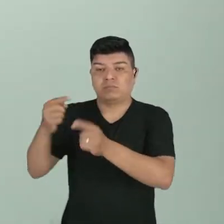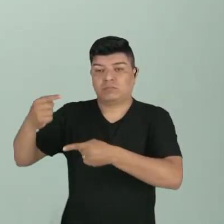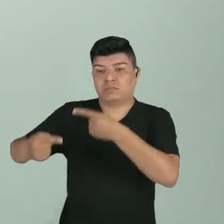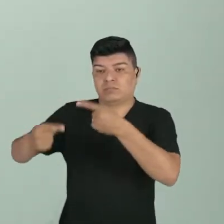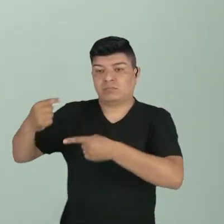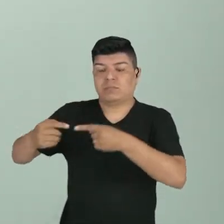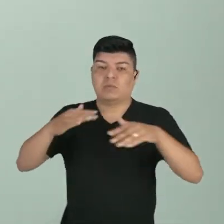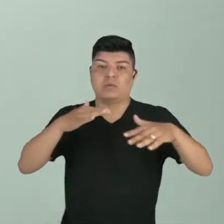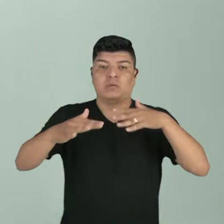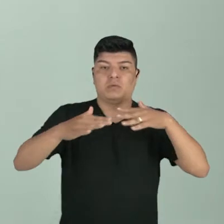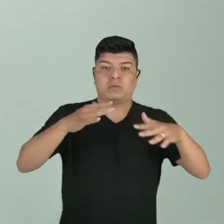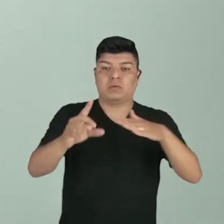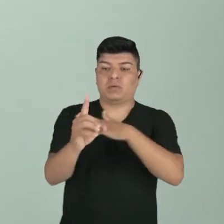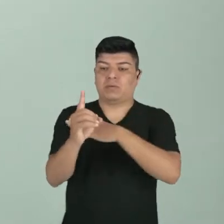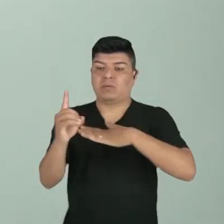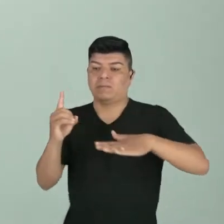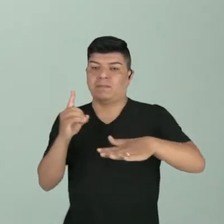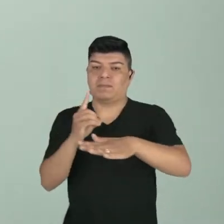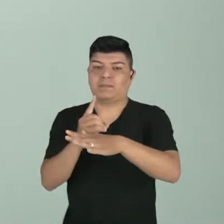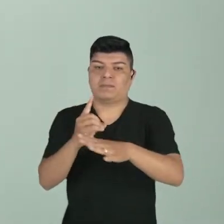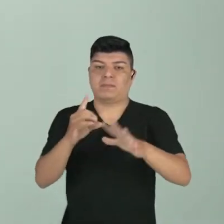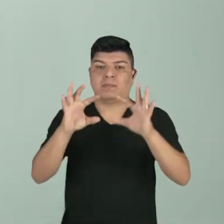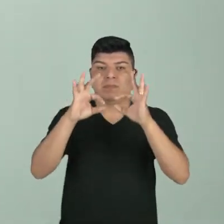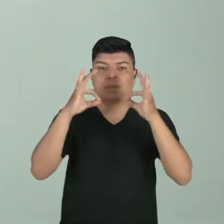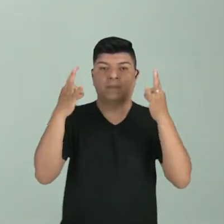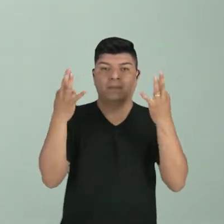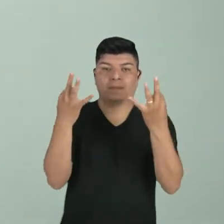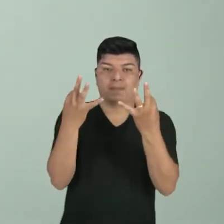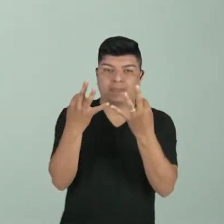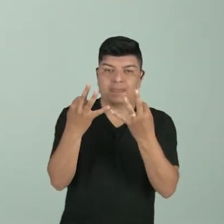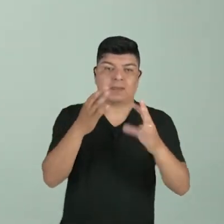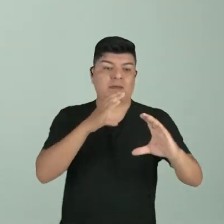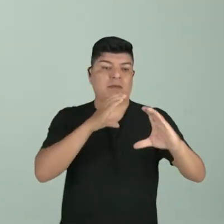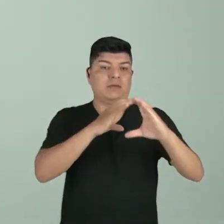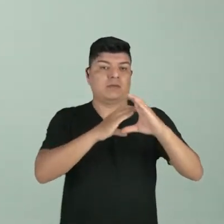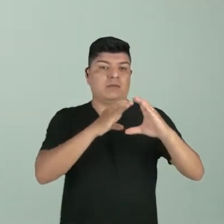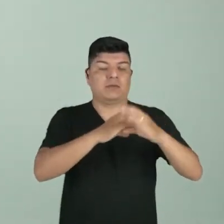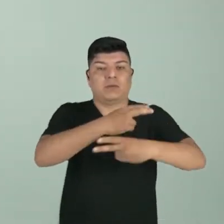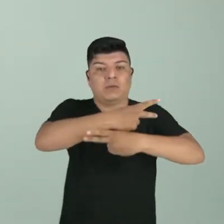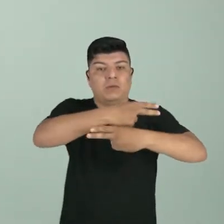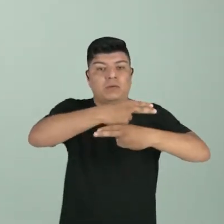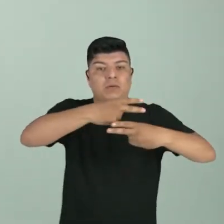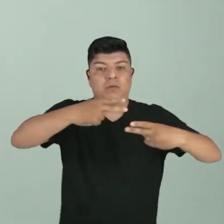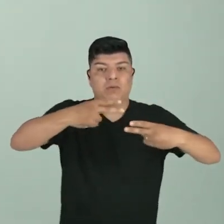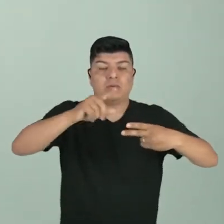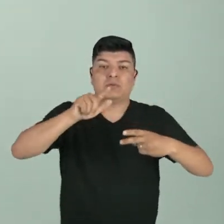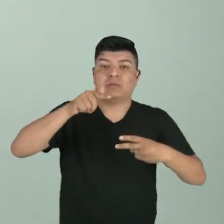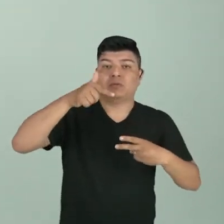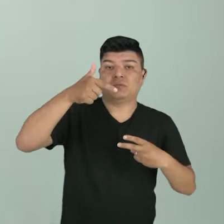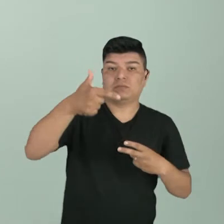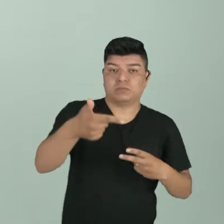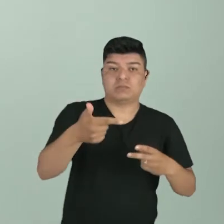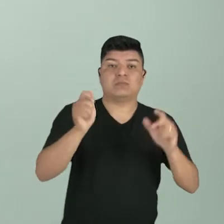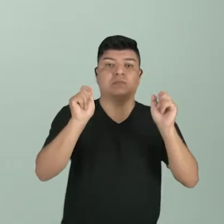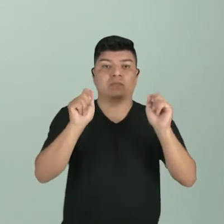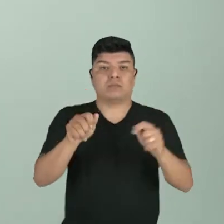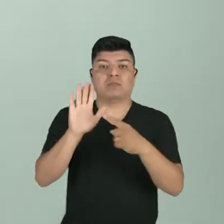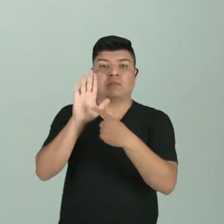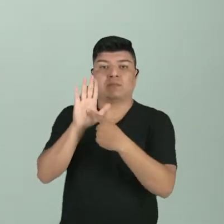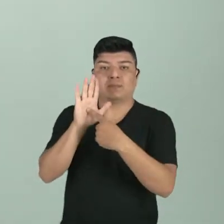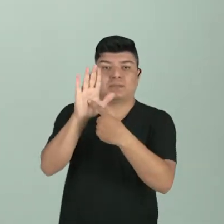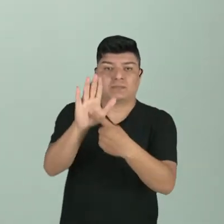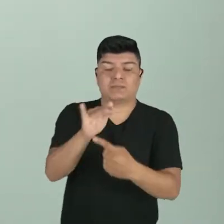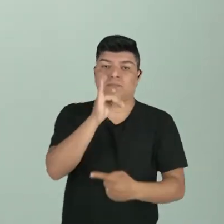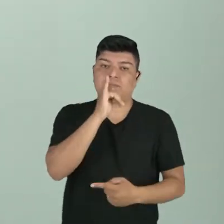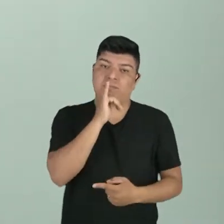movimentos sociais, a família, os meios de comunicação, dentre outros que eu poderia aqui mencionar